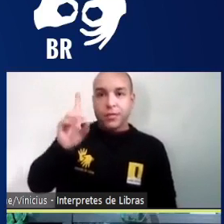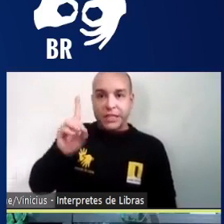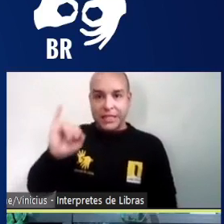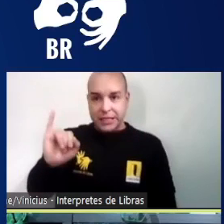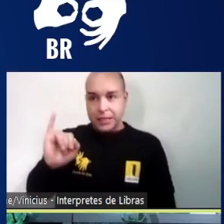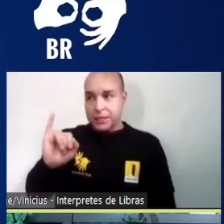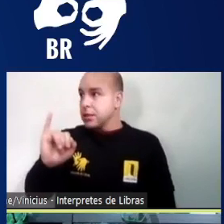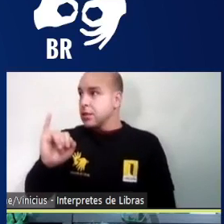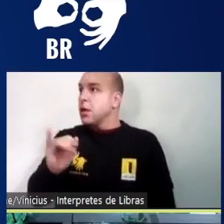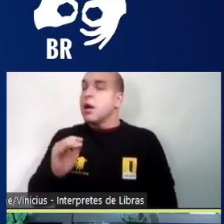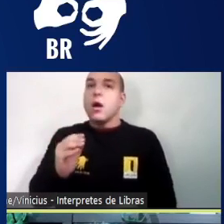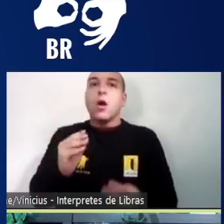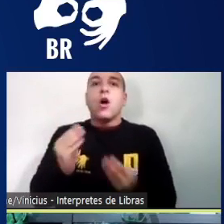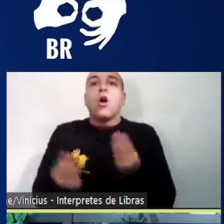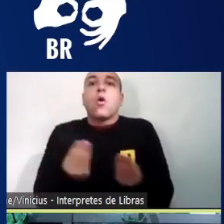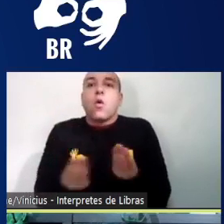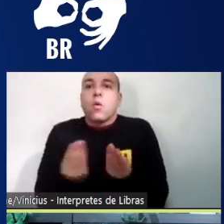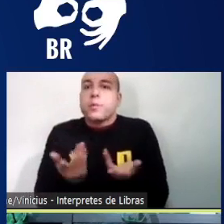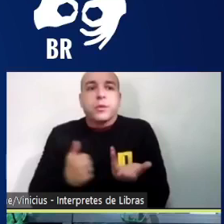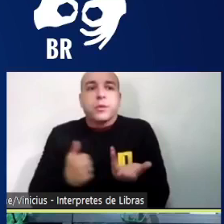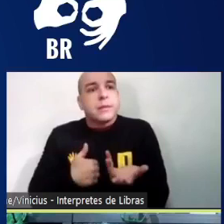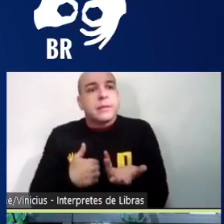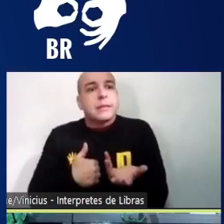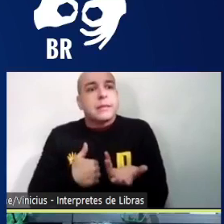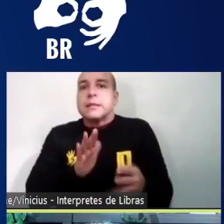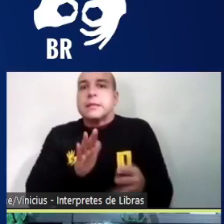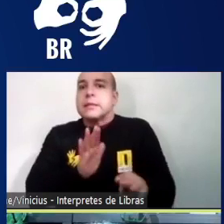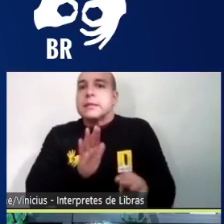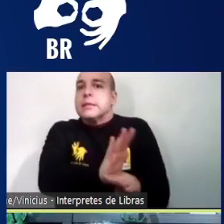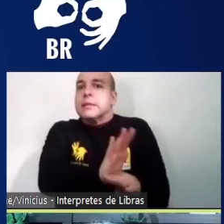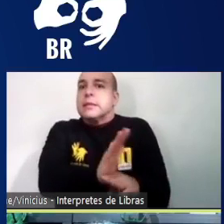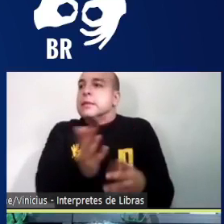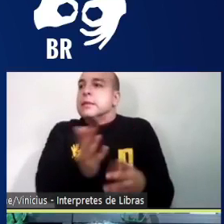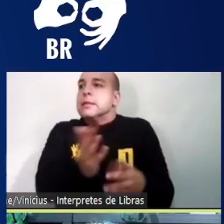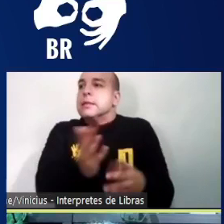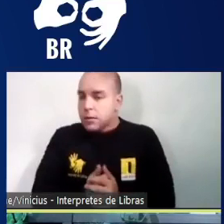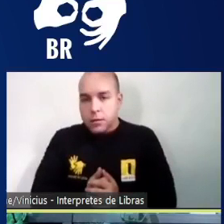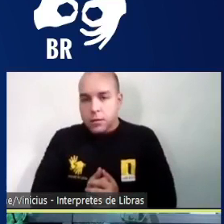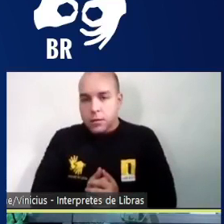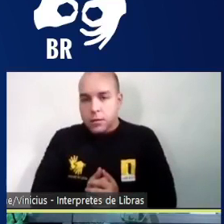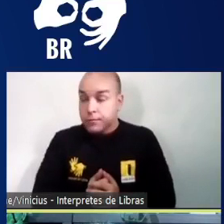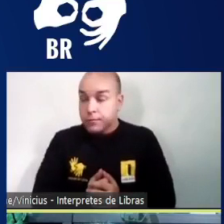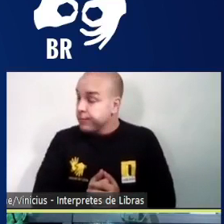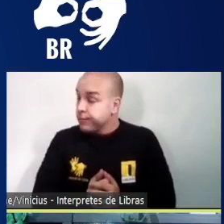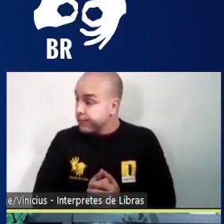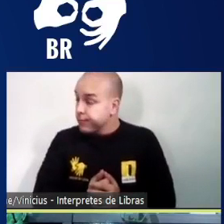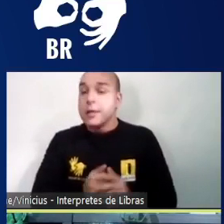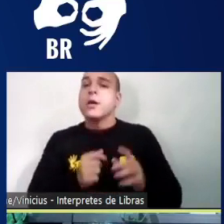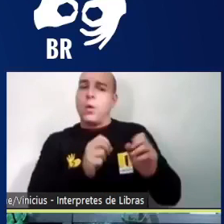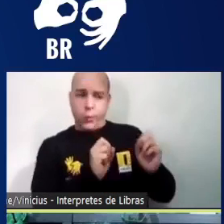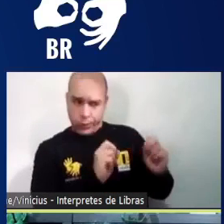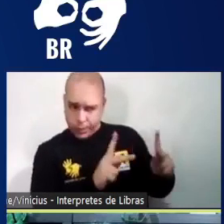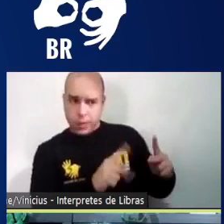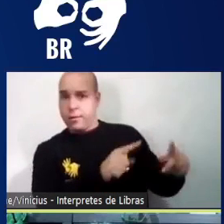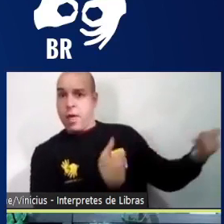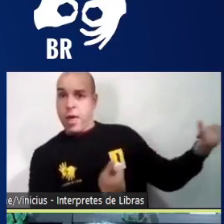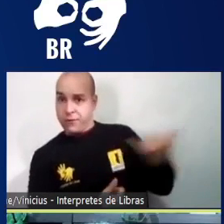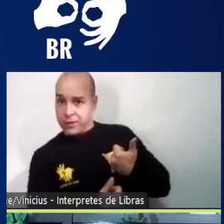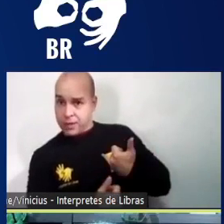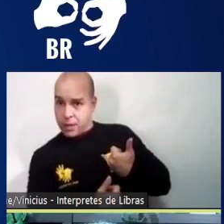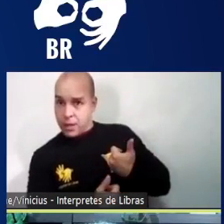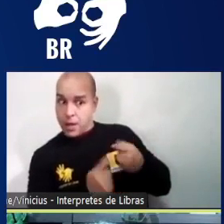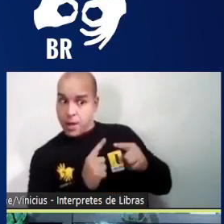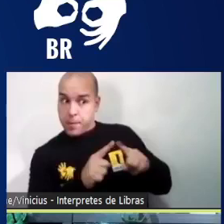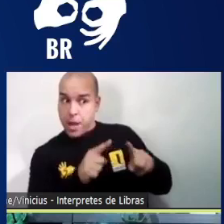e não se coloca a favor de buscar a informação, a favor de buscar a capacidade